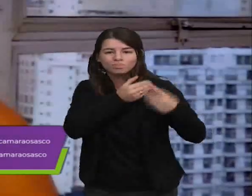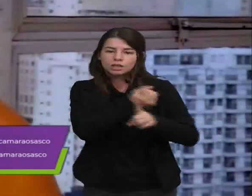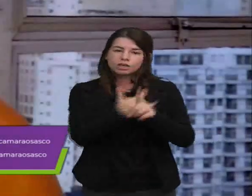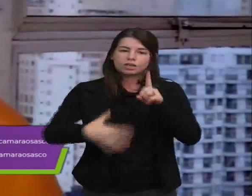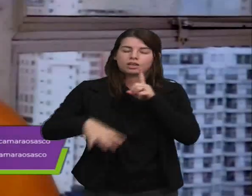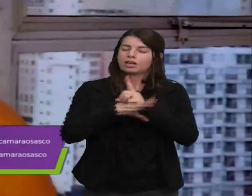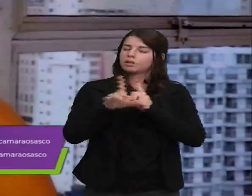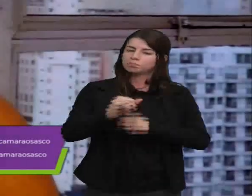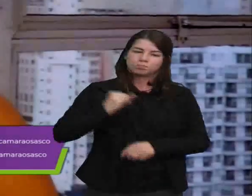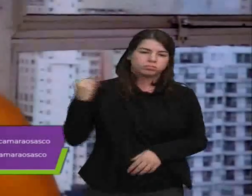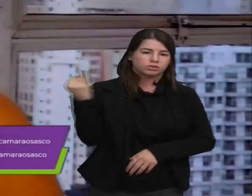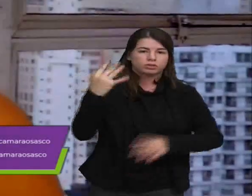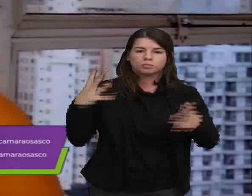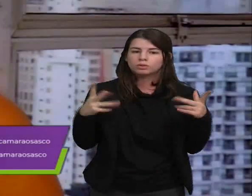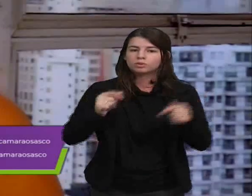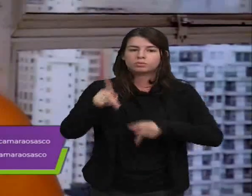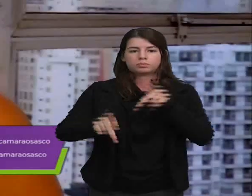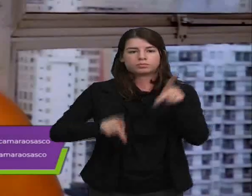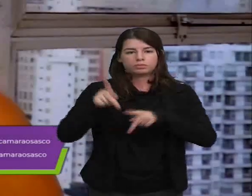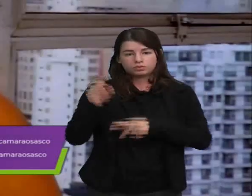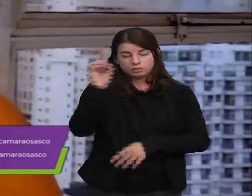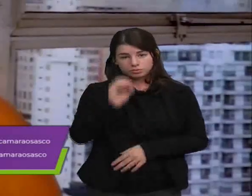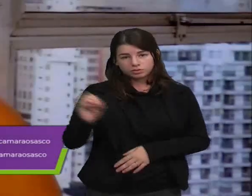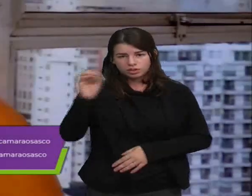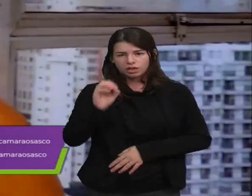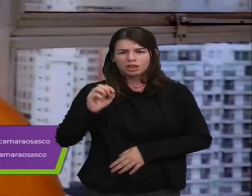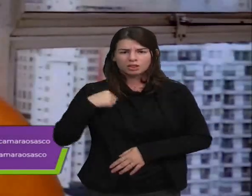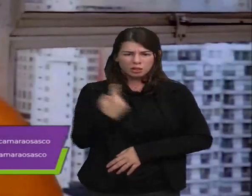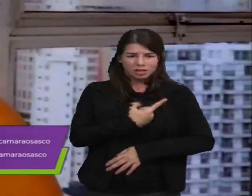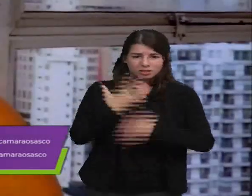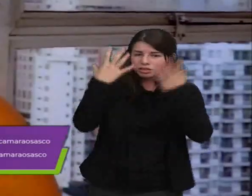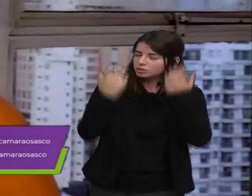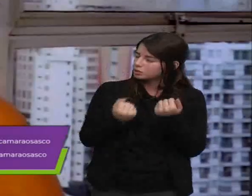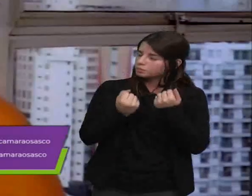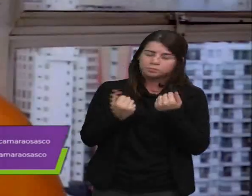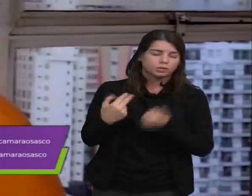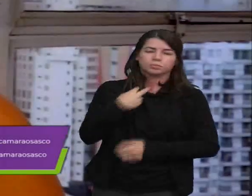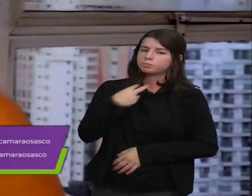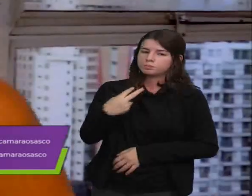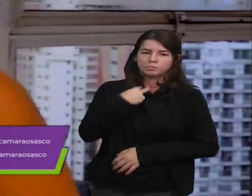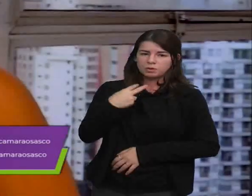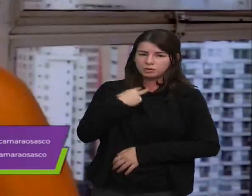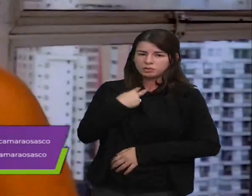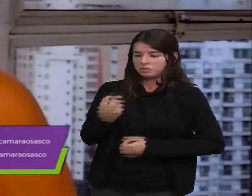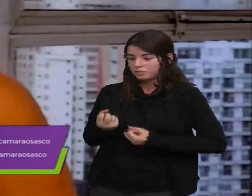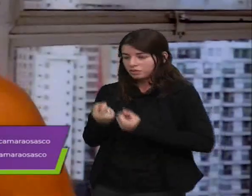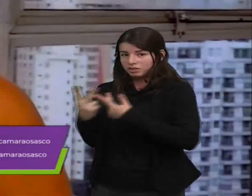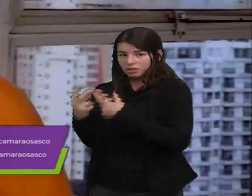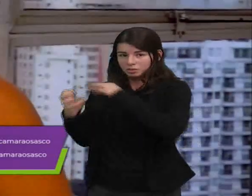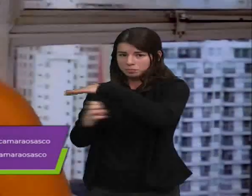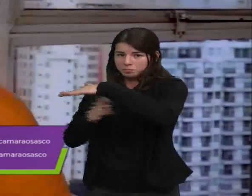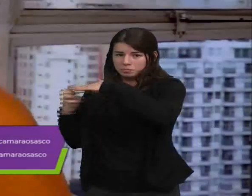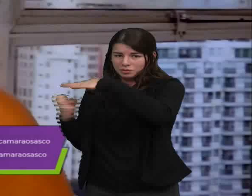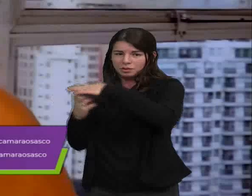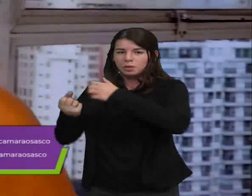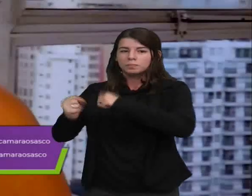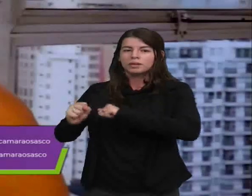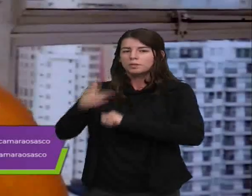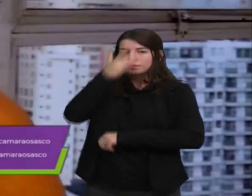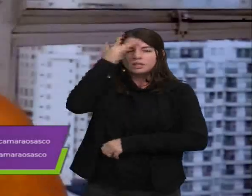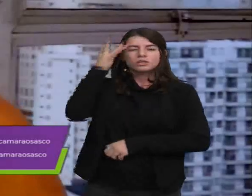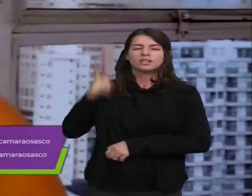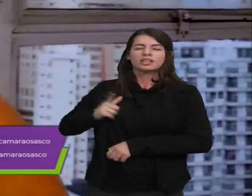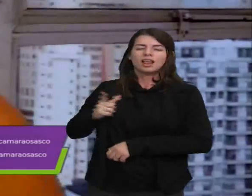fundamental para a população de Osasco. A gente não aceita uma privatização que vai encher os bolsos de meia dúzia de